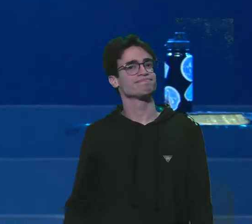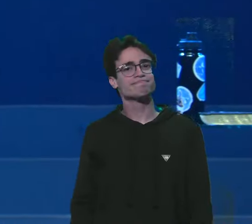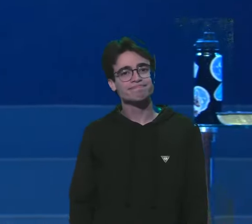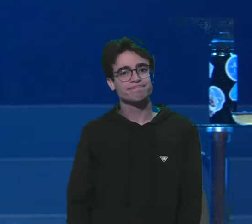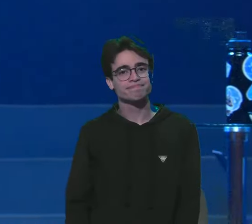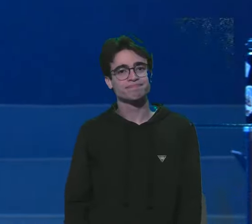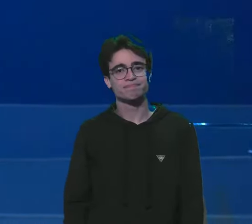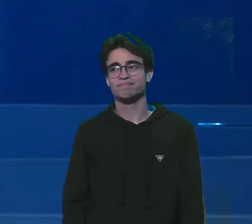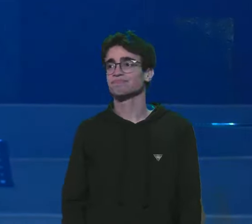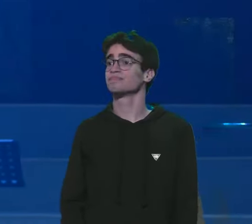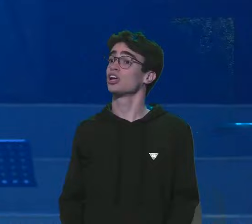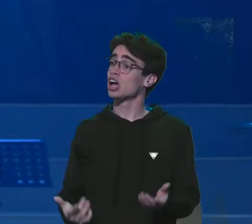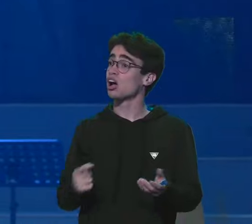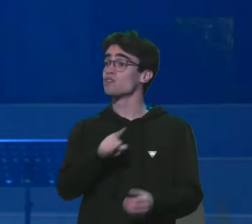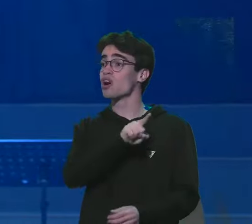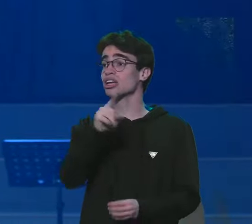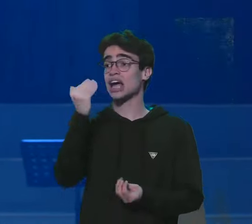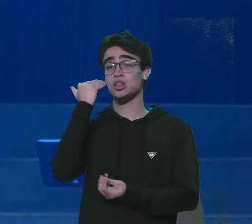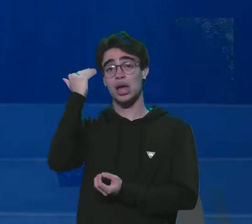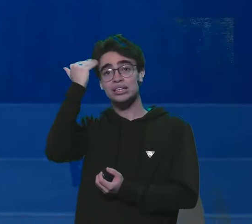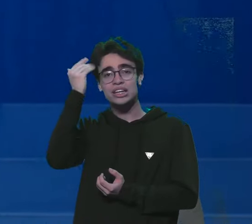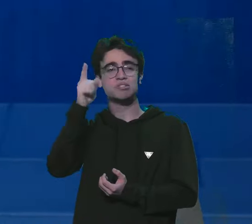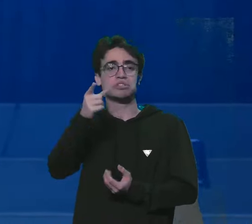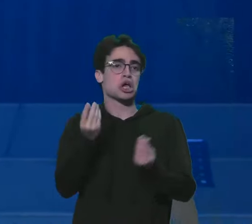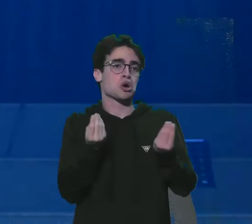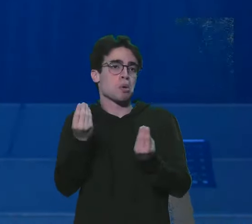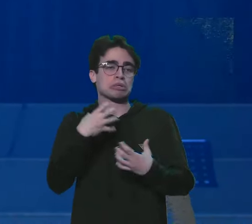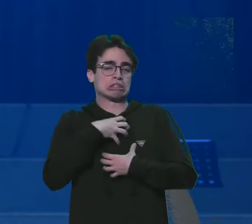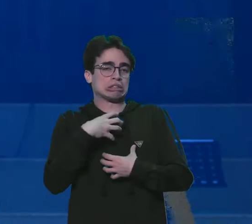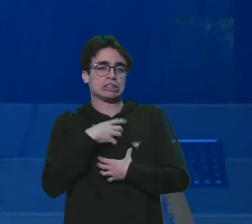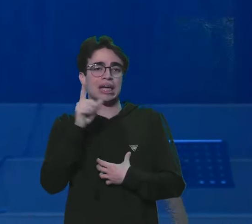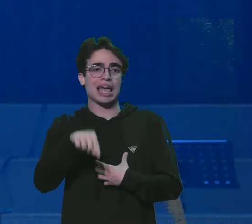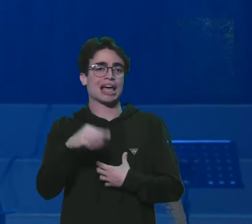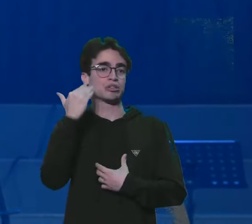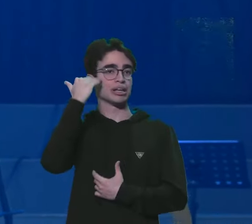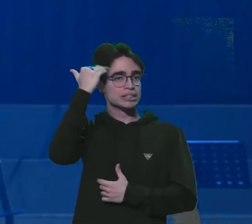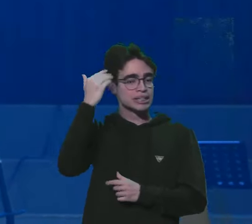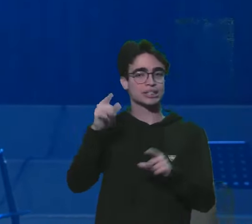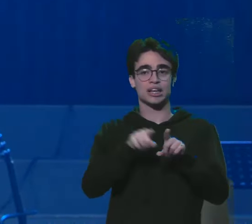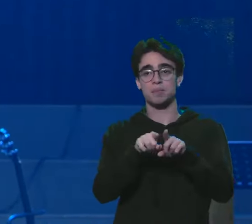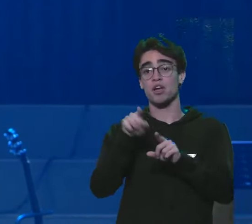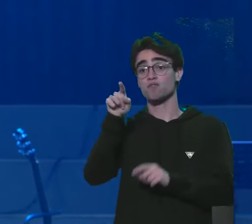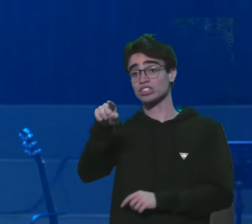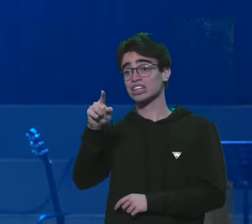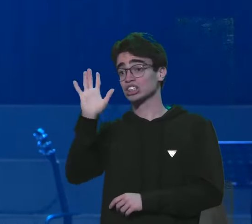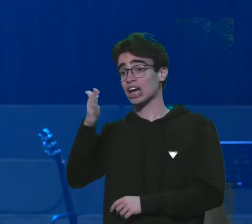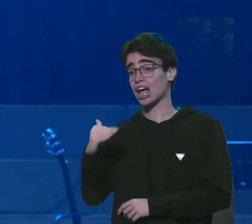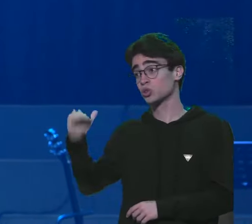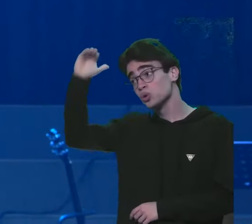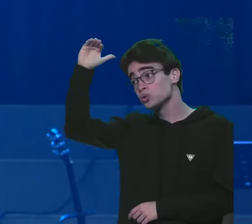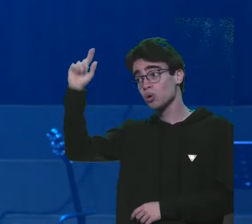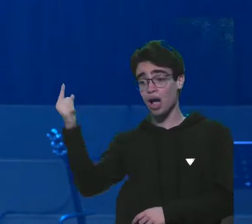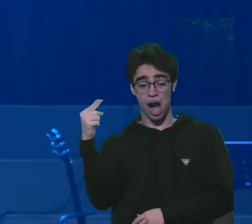Eu não sei como você, adolescente, lida com a sua adolescência, como você, adulto, lida com a adolescência do seu